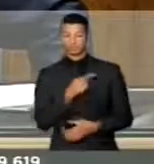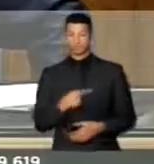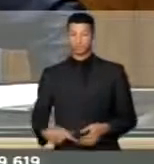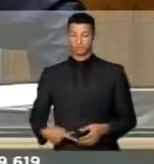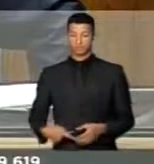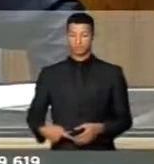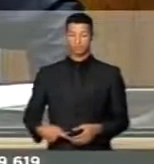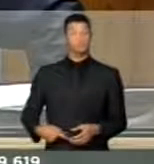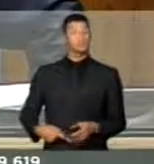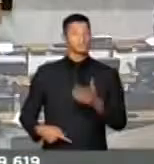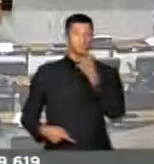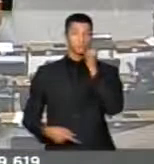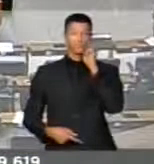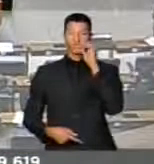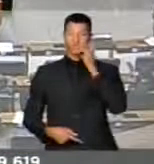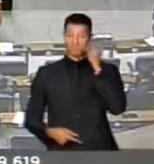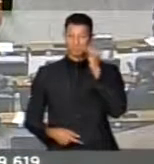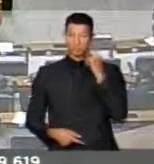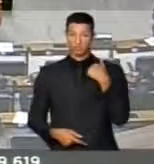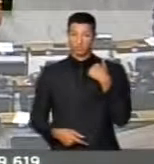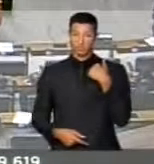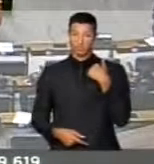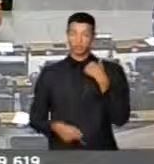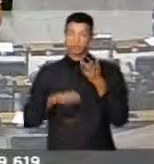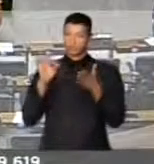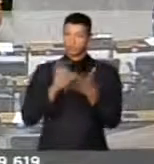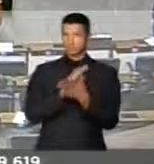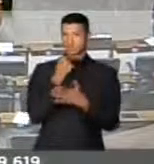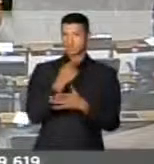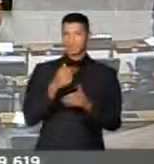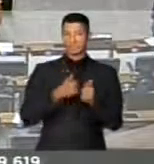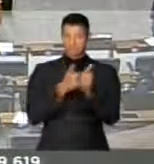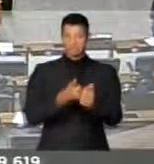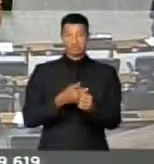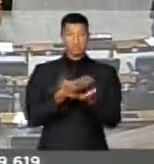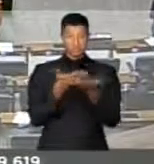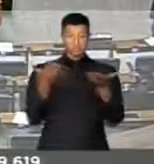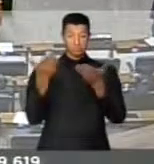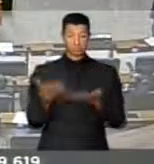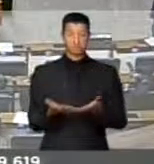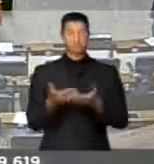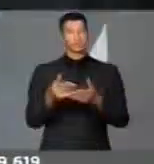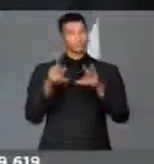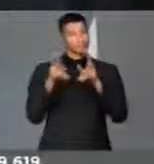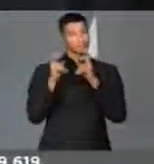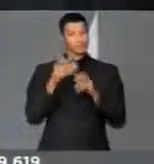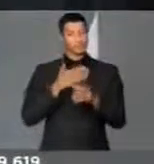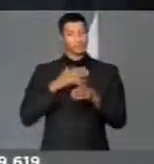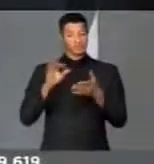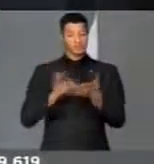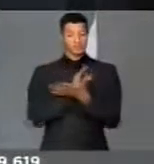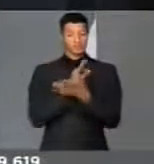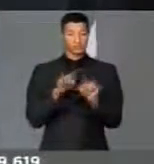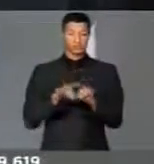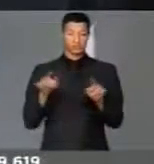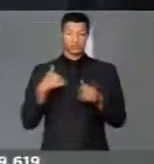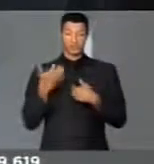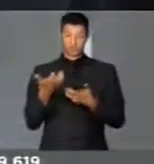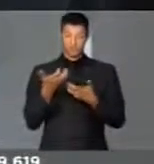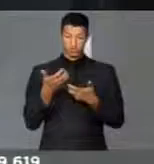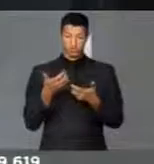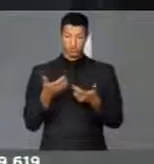Senhor presidente, senhoras e senhores deputados, eu estava escrito para encaminhar. Vossa Excelência ainda observou a minha inscrição, mas eu quero